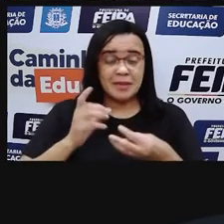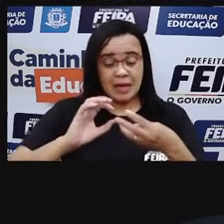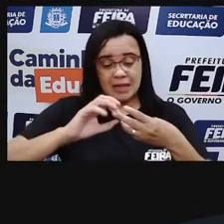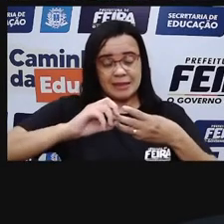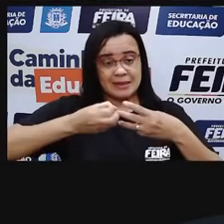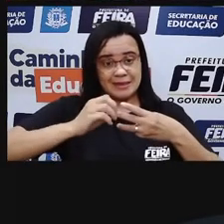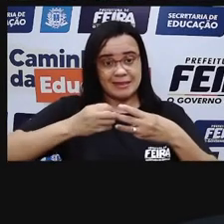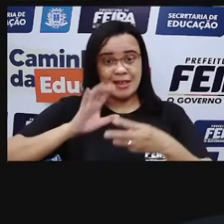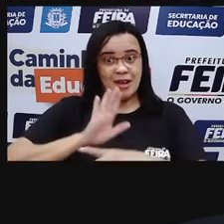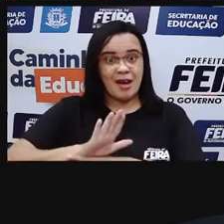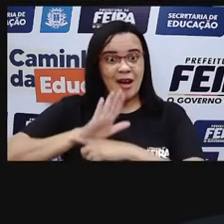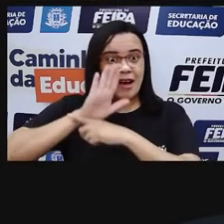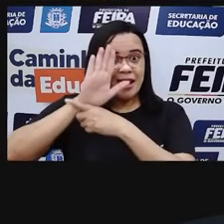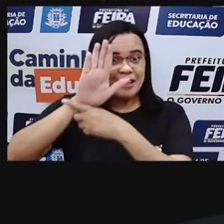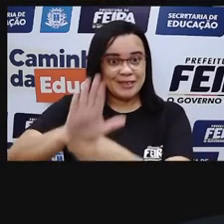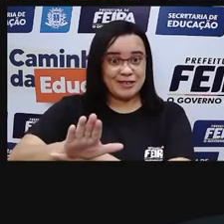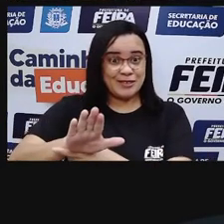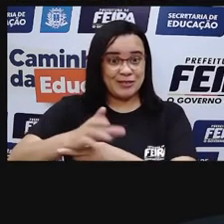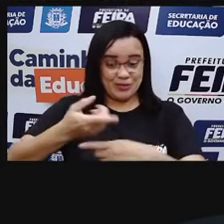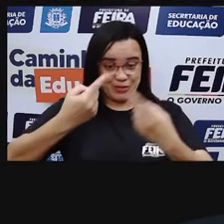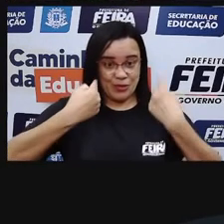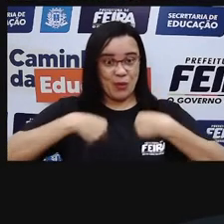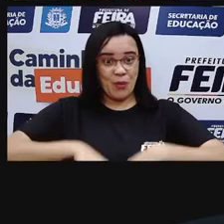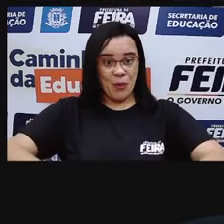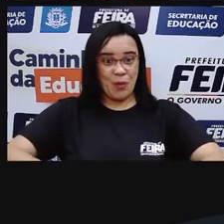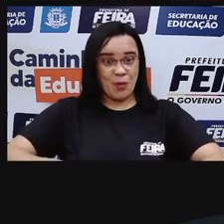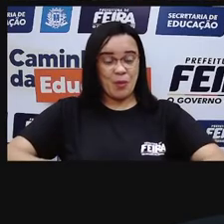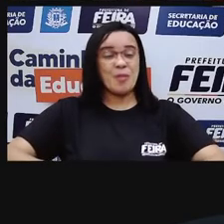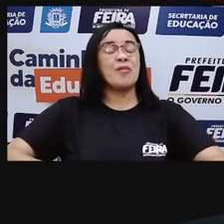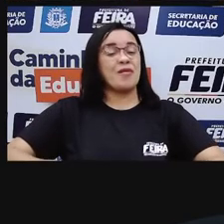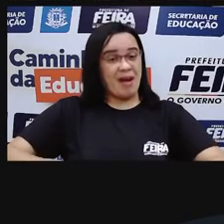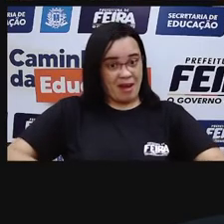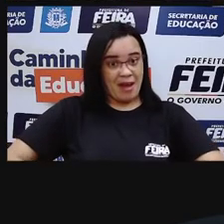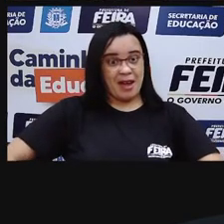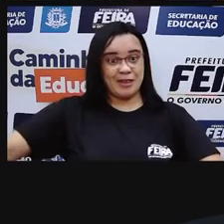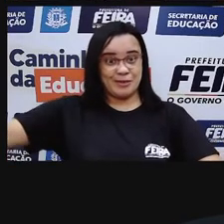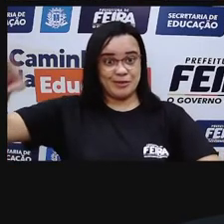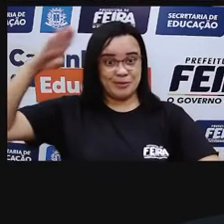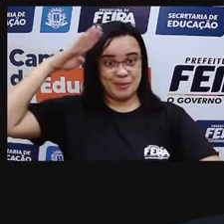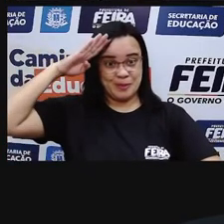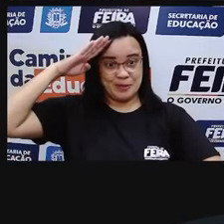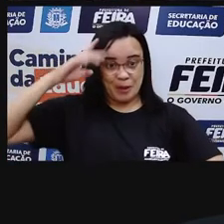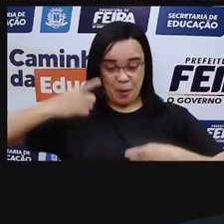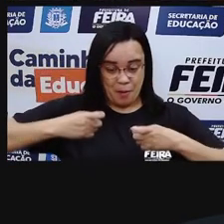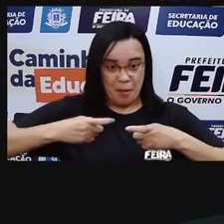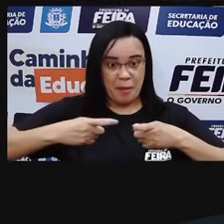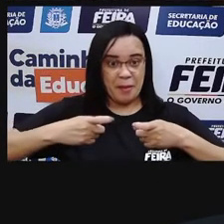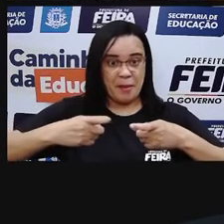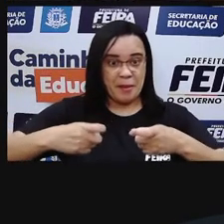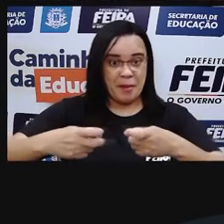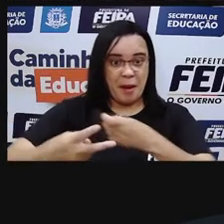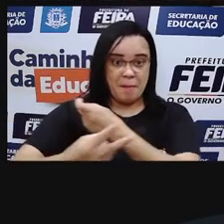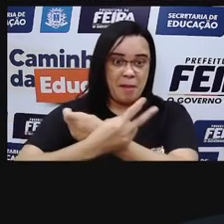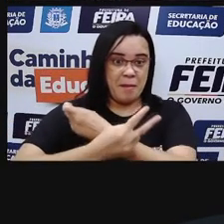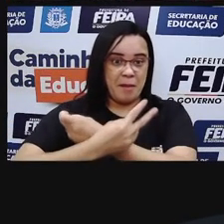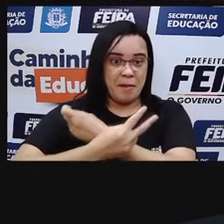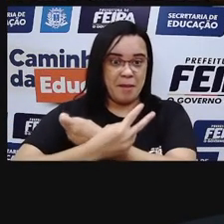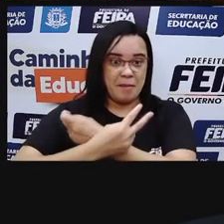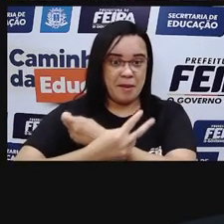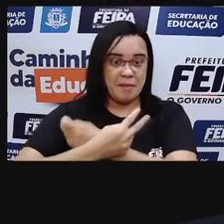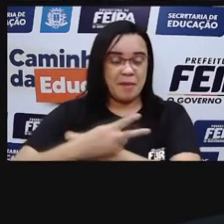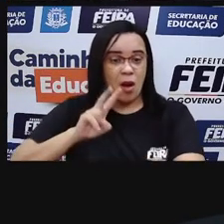Olha só. Ah, anticorpos? Estou ouvindo falar dessas coisas. Está me interessando isso aqui. Então, os